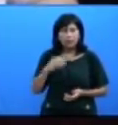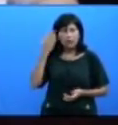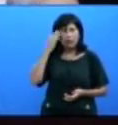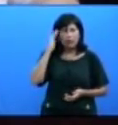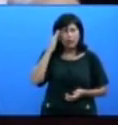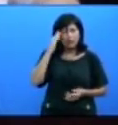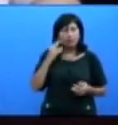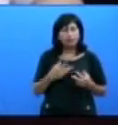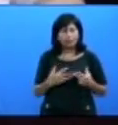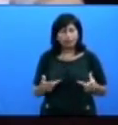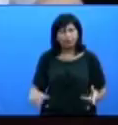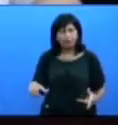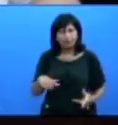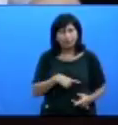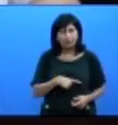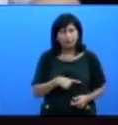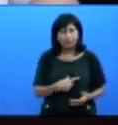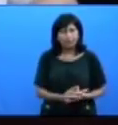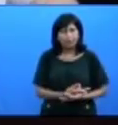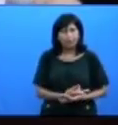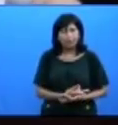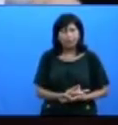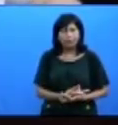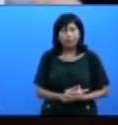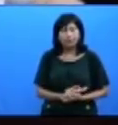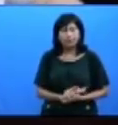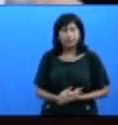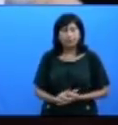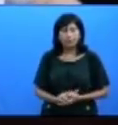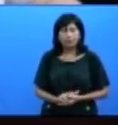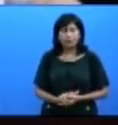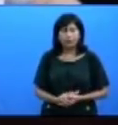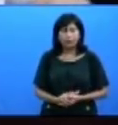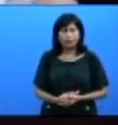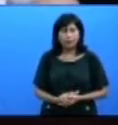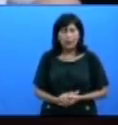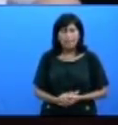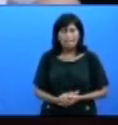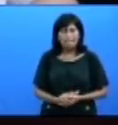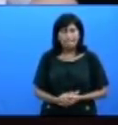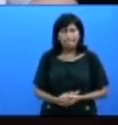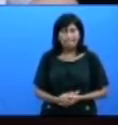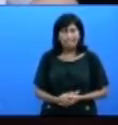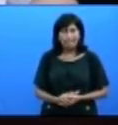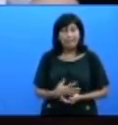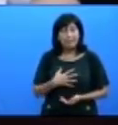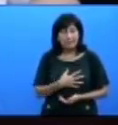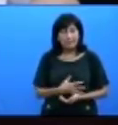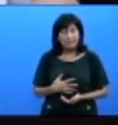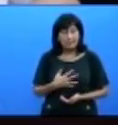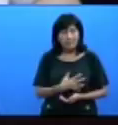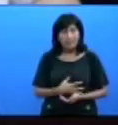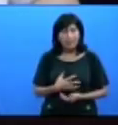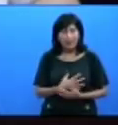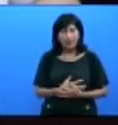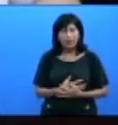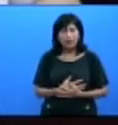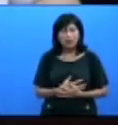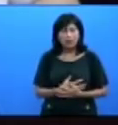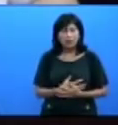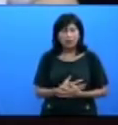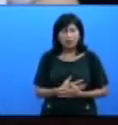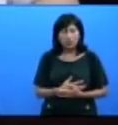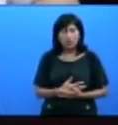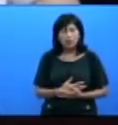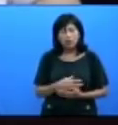importante na hora de distribuir os recursos. Então, é nesse sentido que a gente gostaria aí de fazer